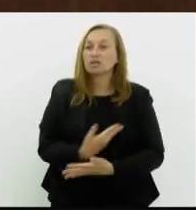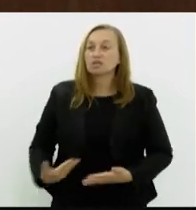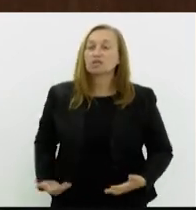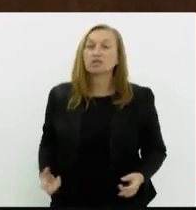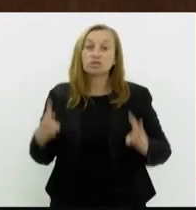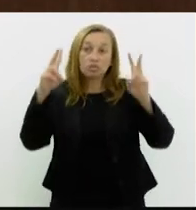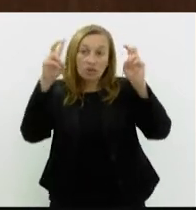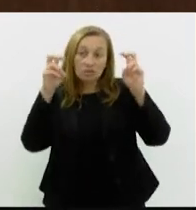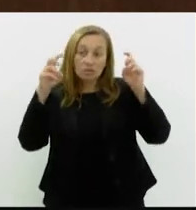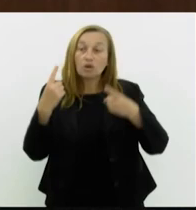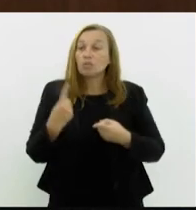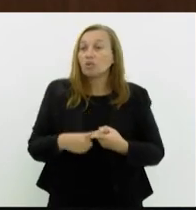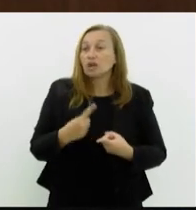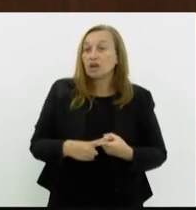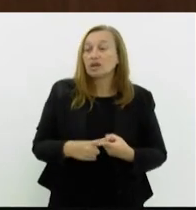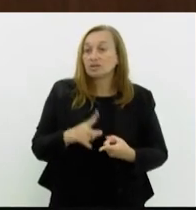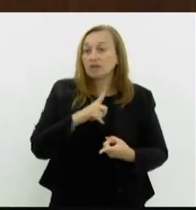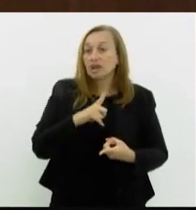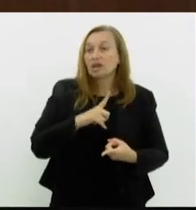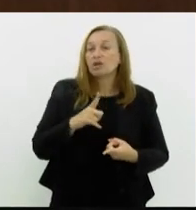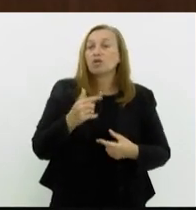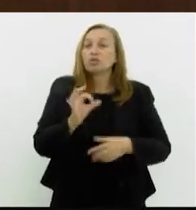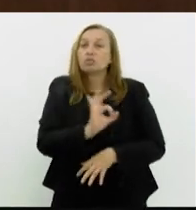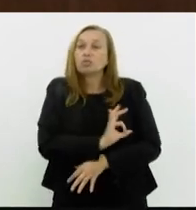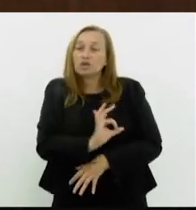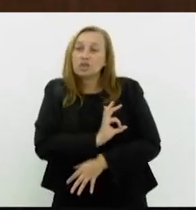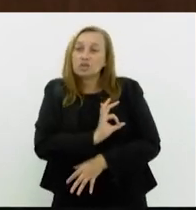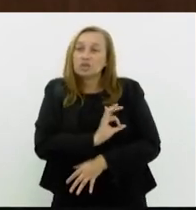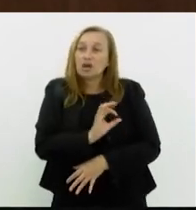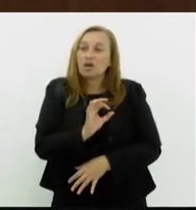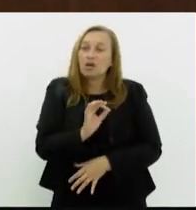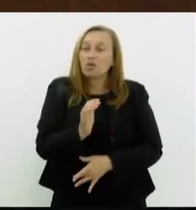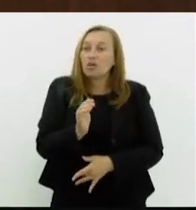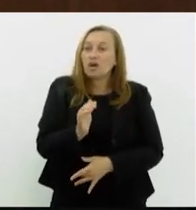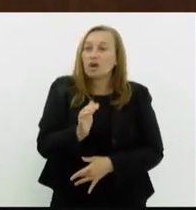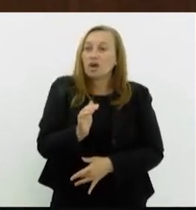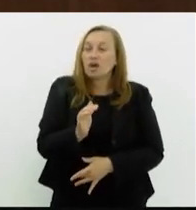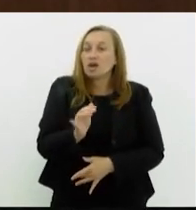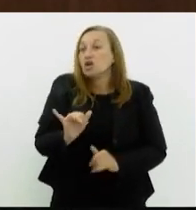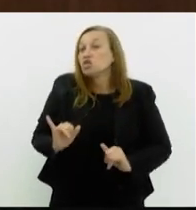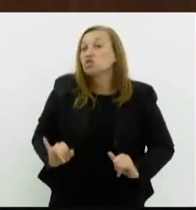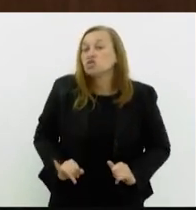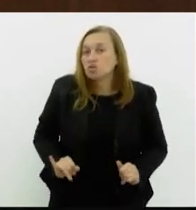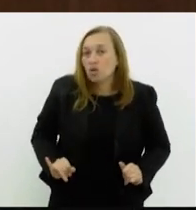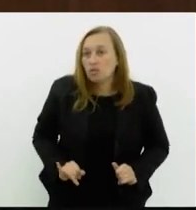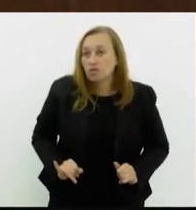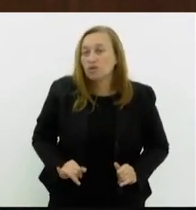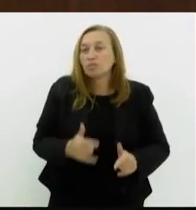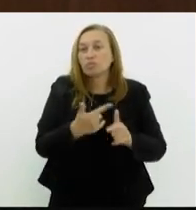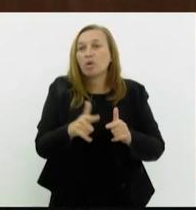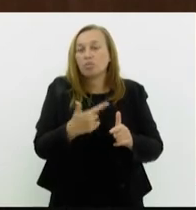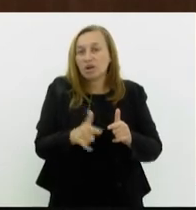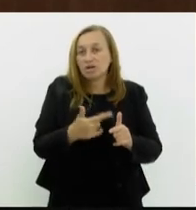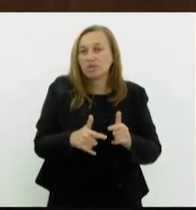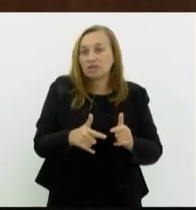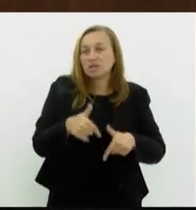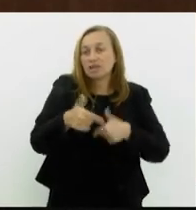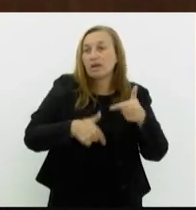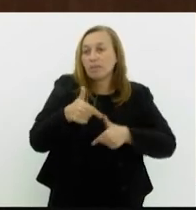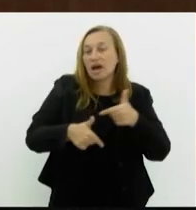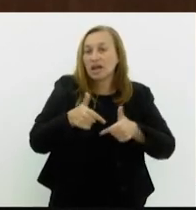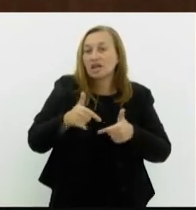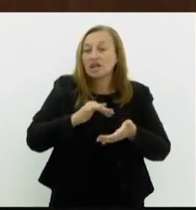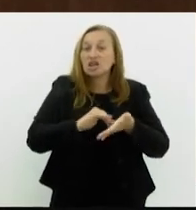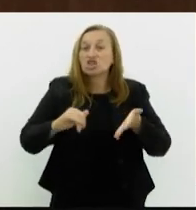porque também tem o caso de quando o policial é gravemente ferido, sofre alguma lesão em trabalho, tiram todas as gratificações para poder verificar o que